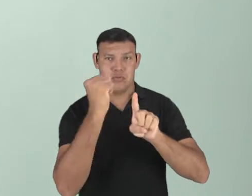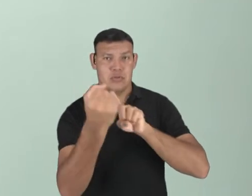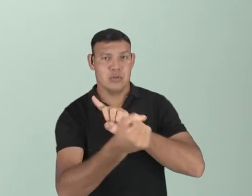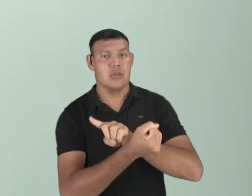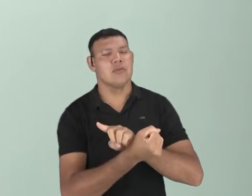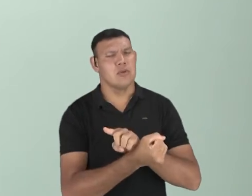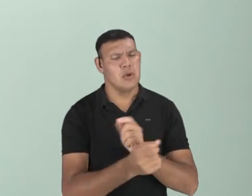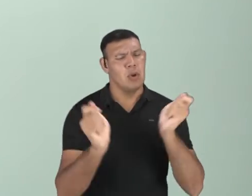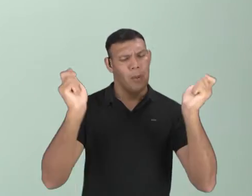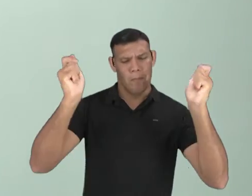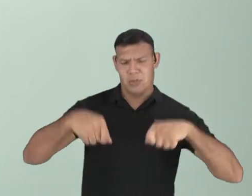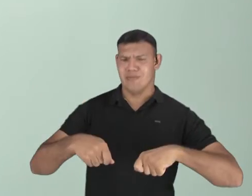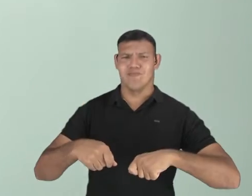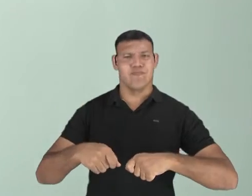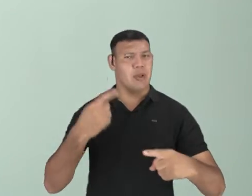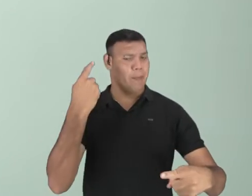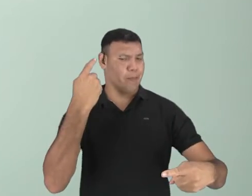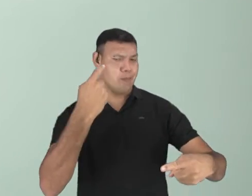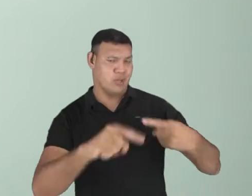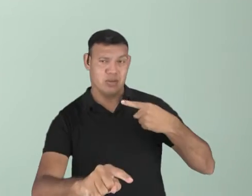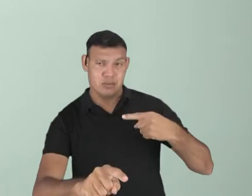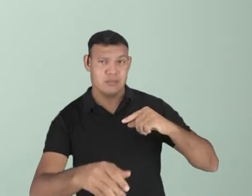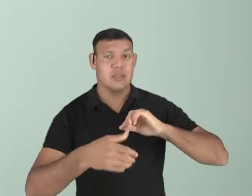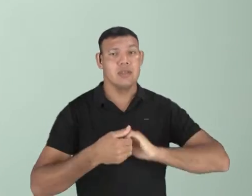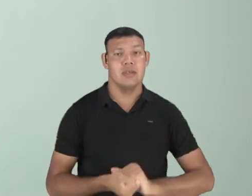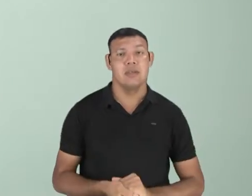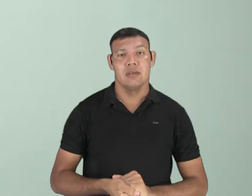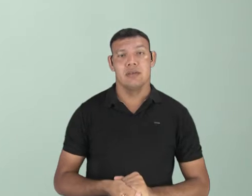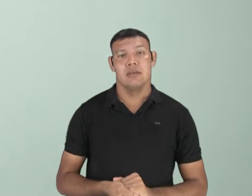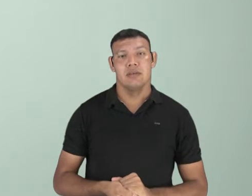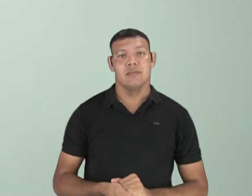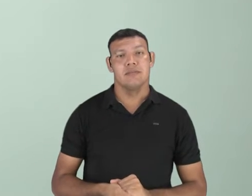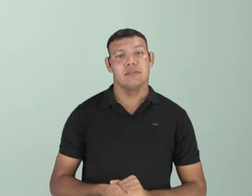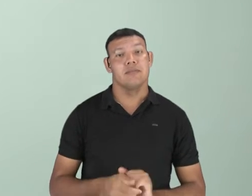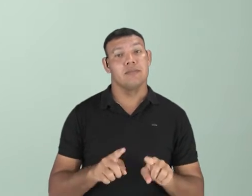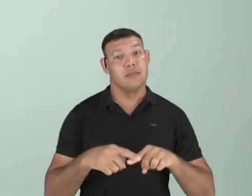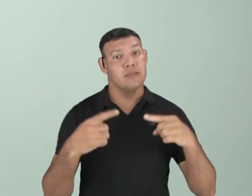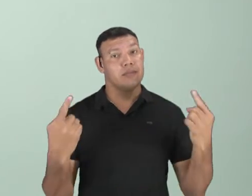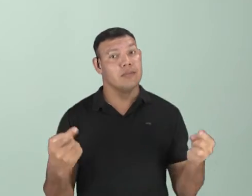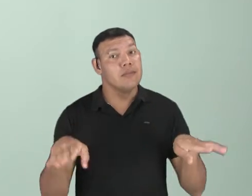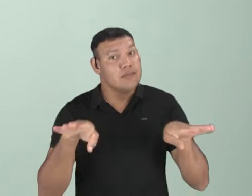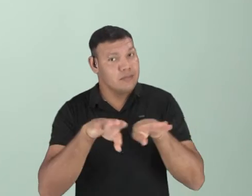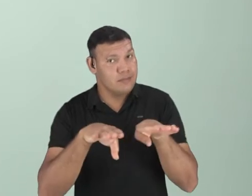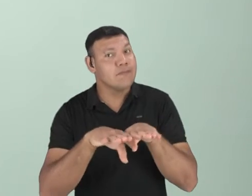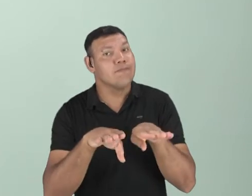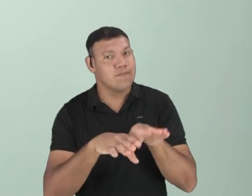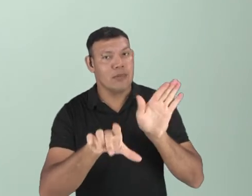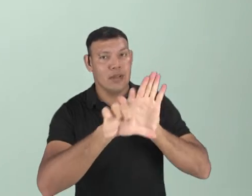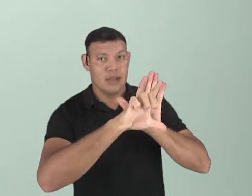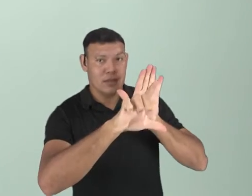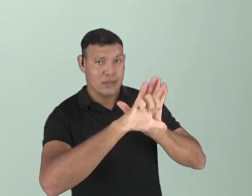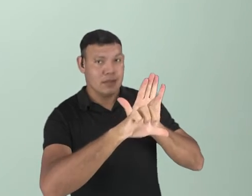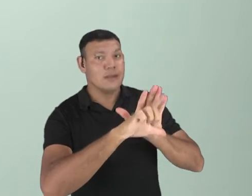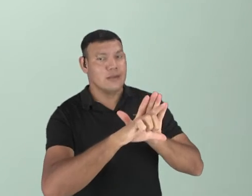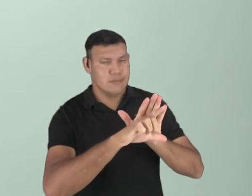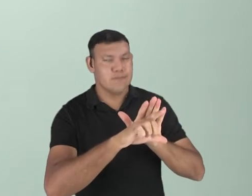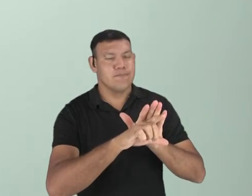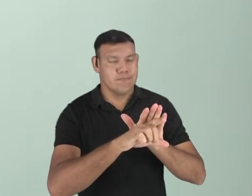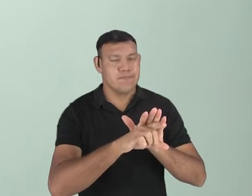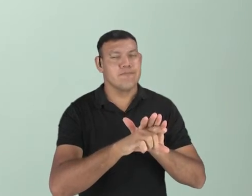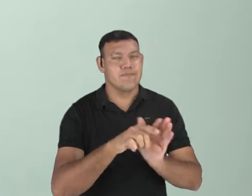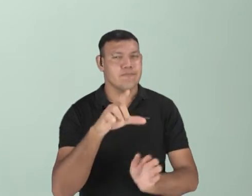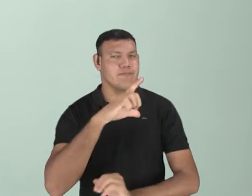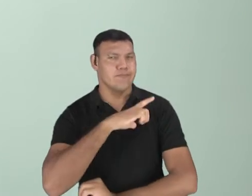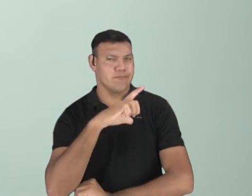que se pode fazer, o que é conveniente ser feito, mas ao mesmo tempo as leis, elas estabelecem